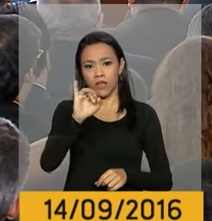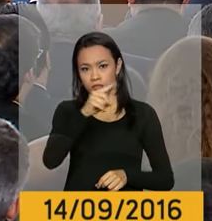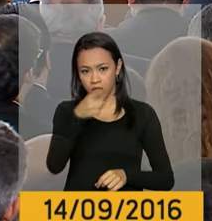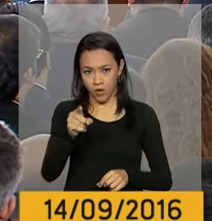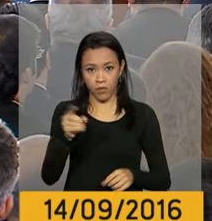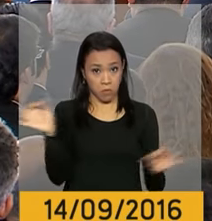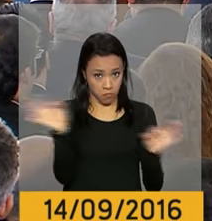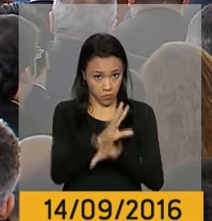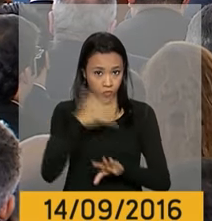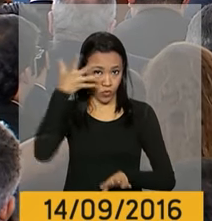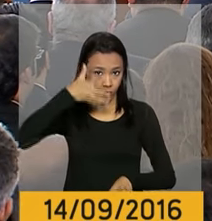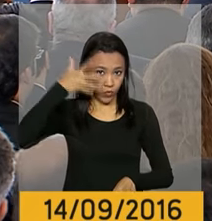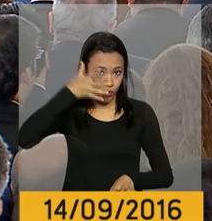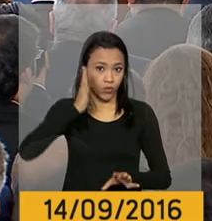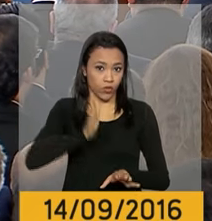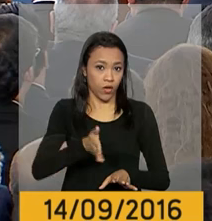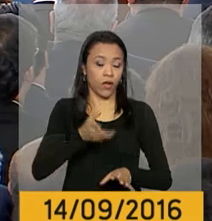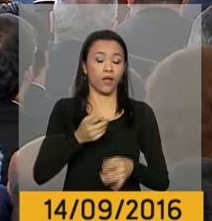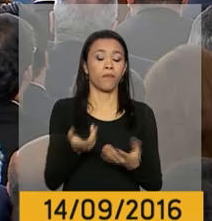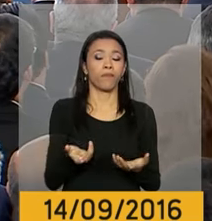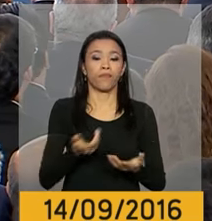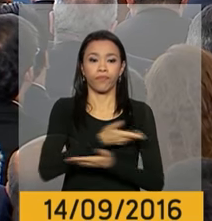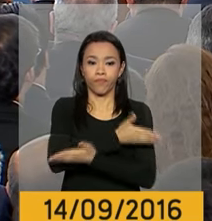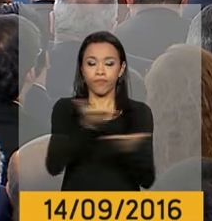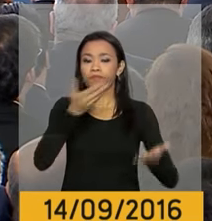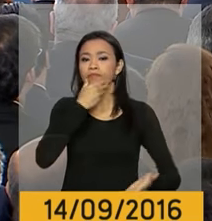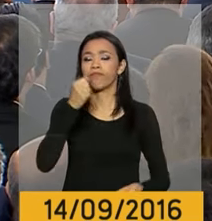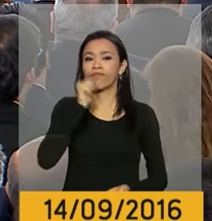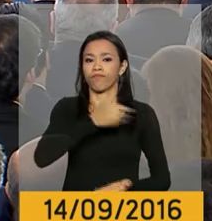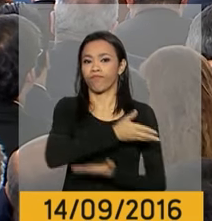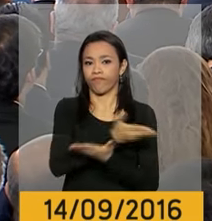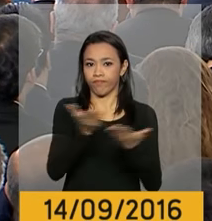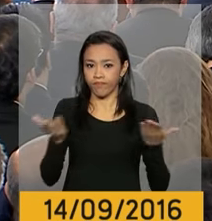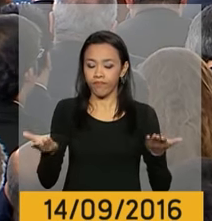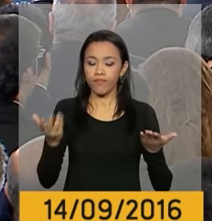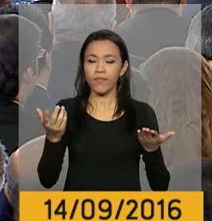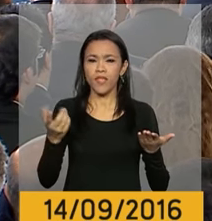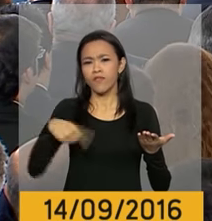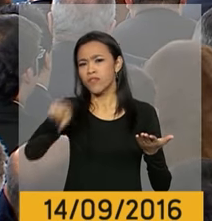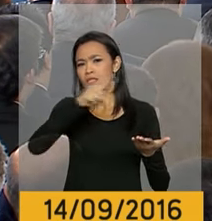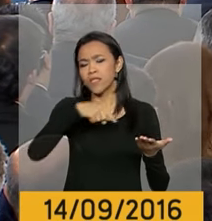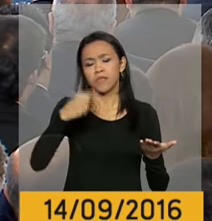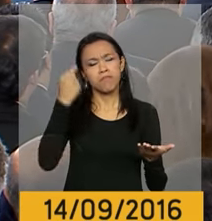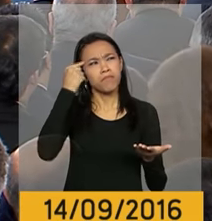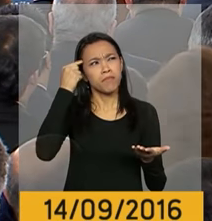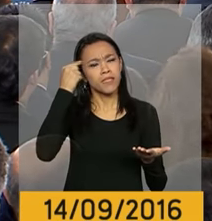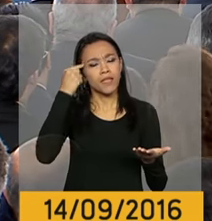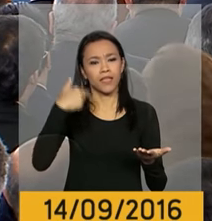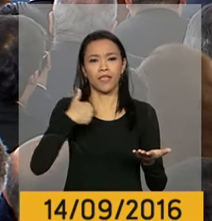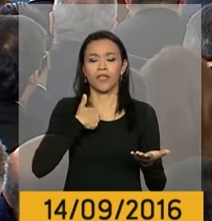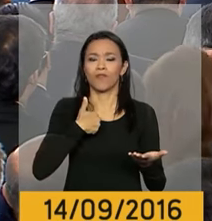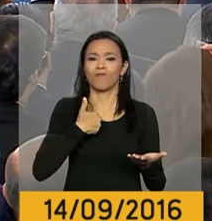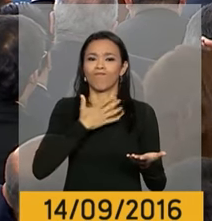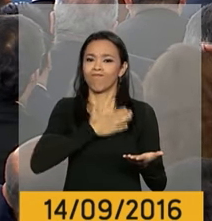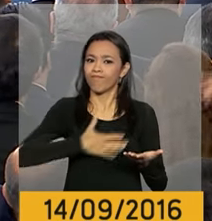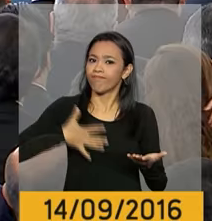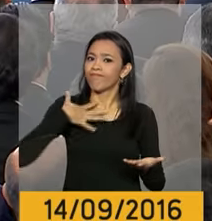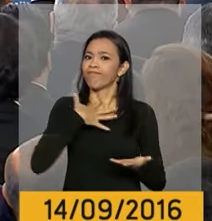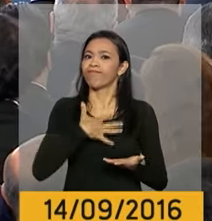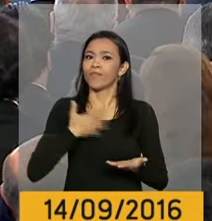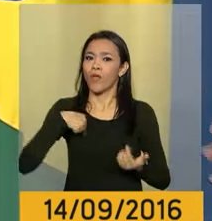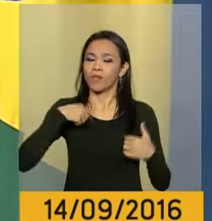de falar. Senhoras e senhores, os senhores podem imaginar com quanta satisfação